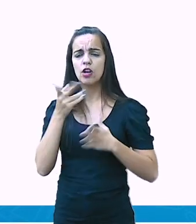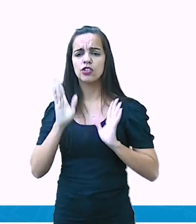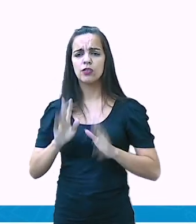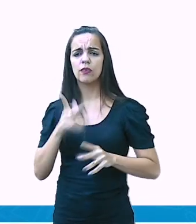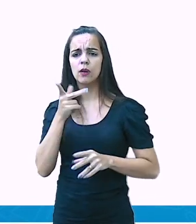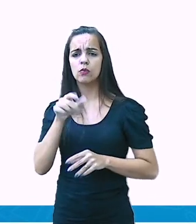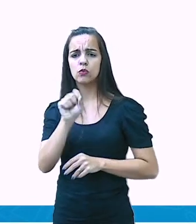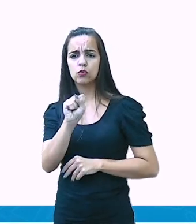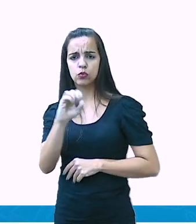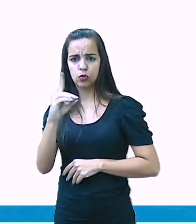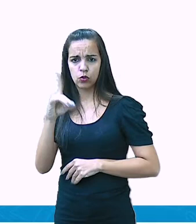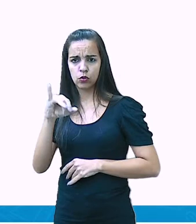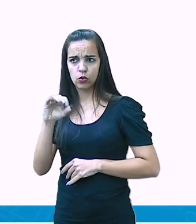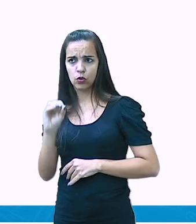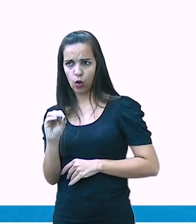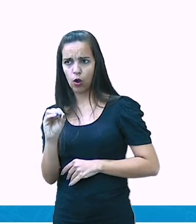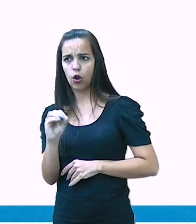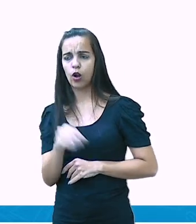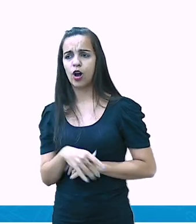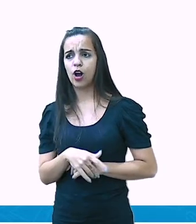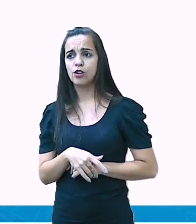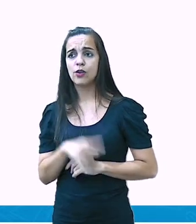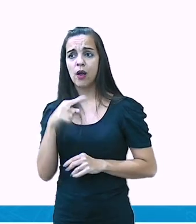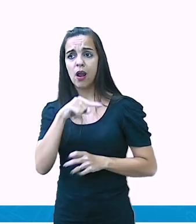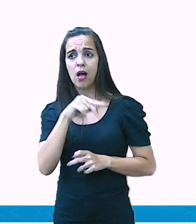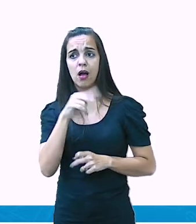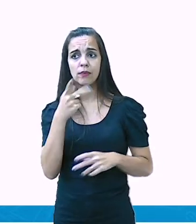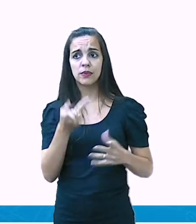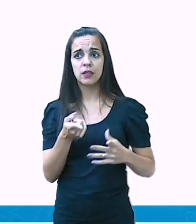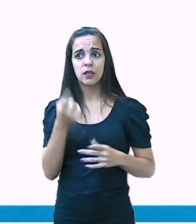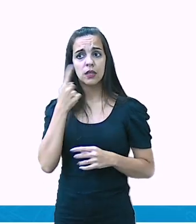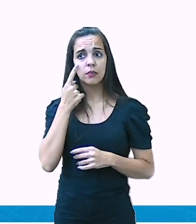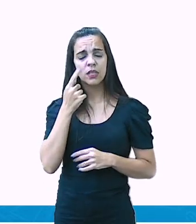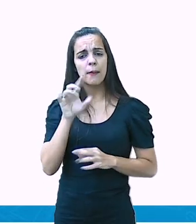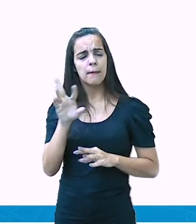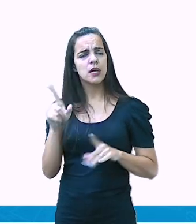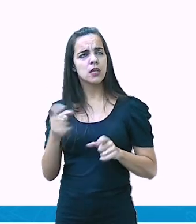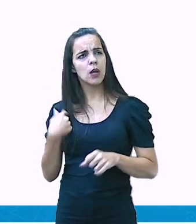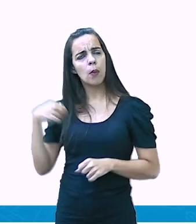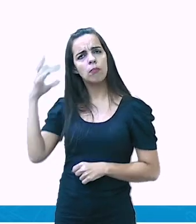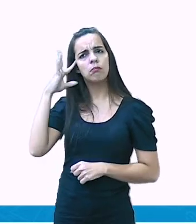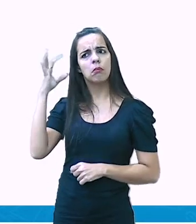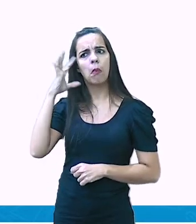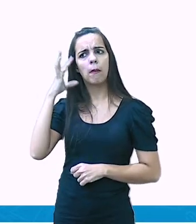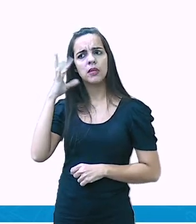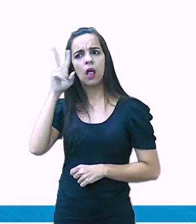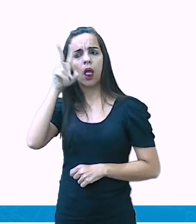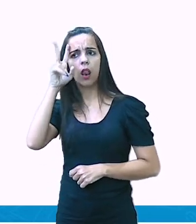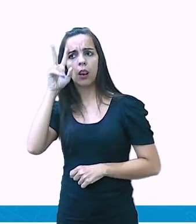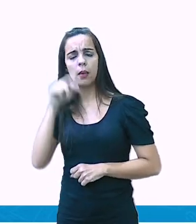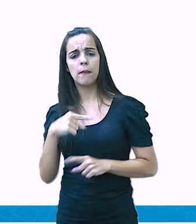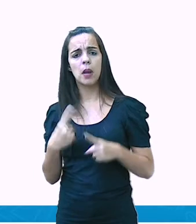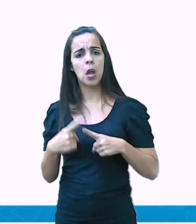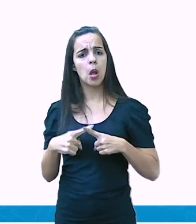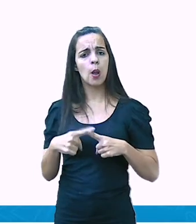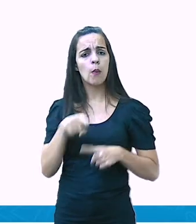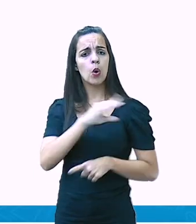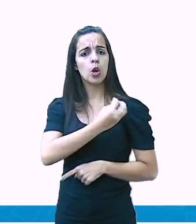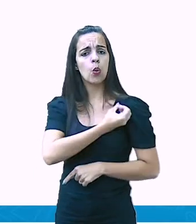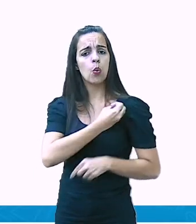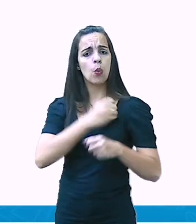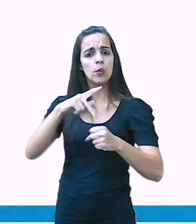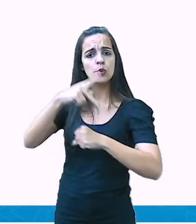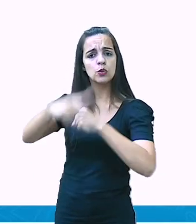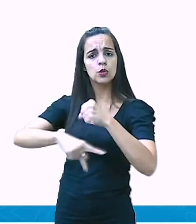e ele tem número de prótons igual a 11. Então, eu me lembrei. Por quê? O número de prótons de um átomo é chamado